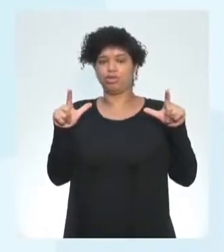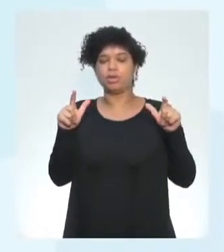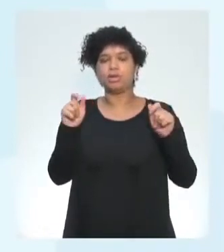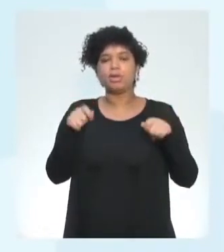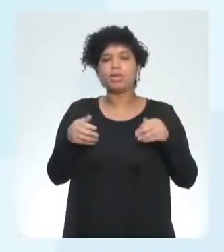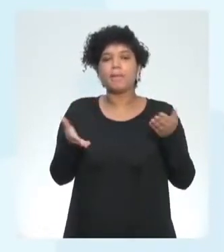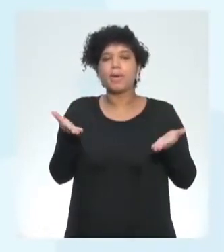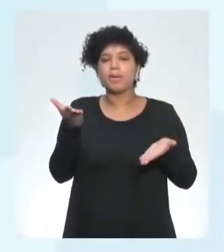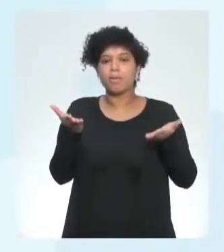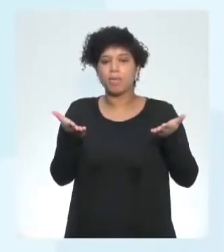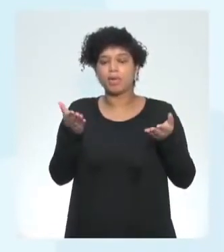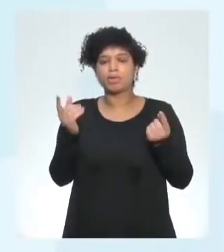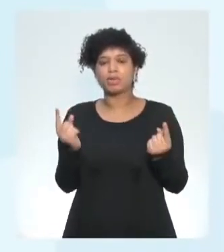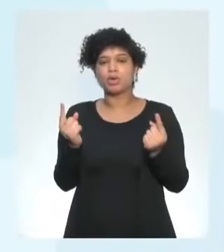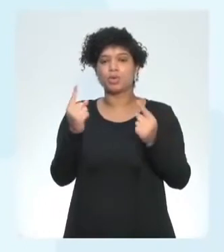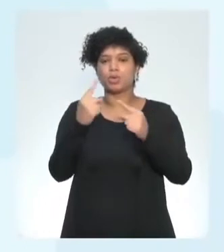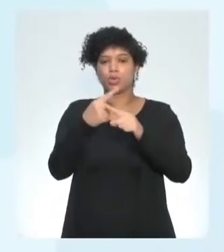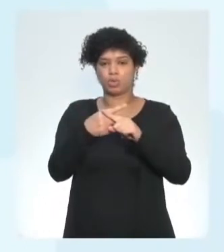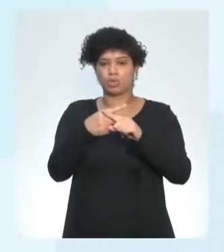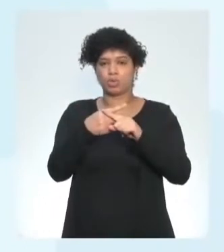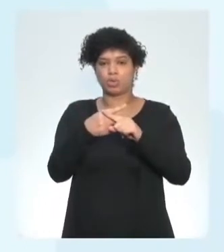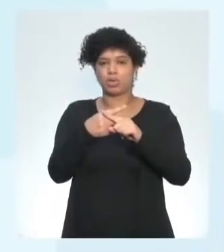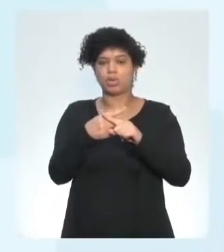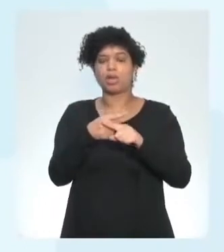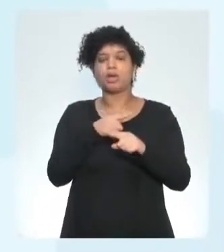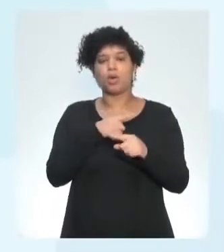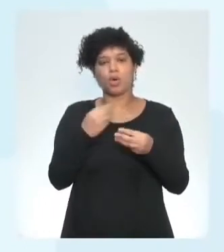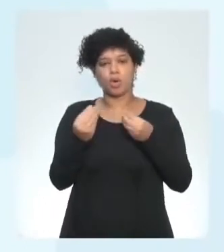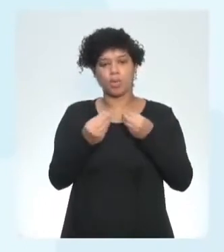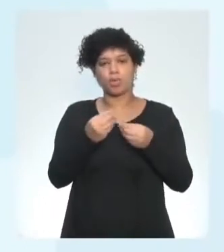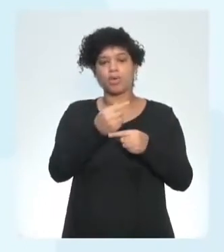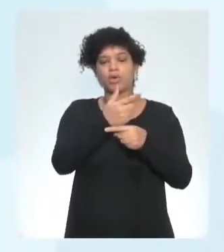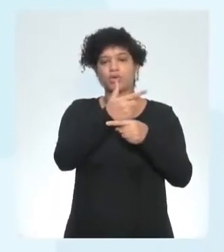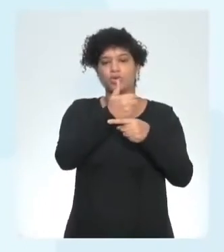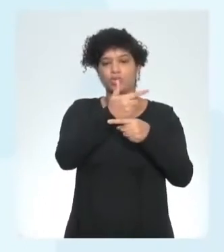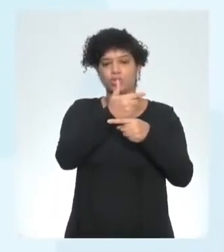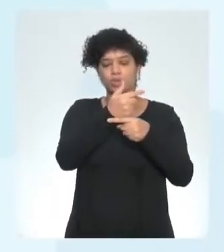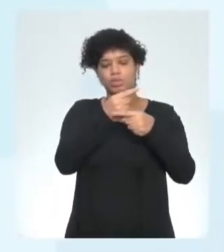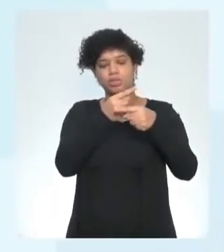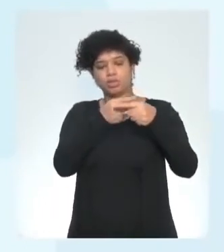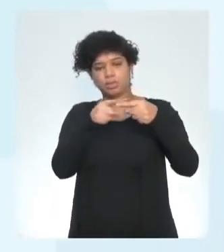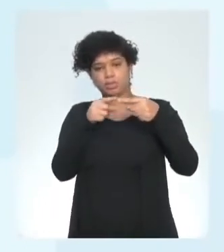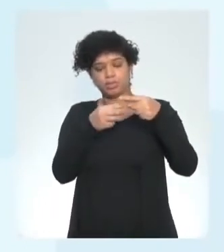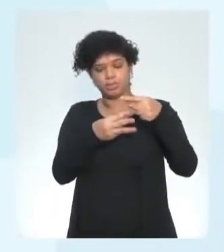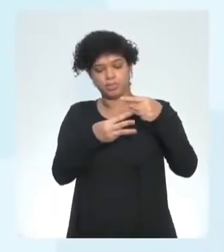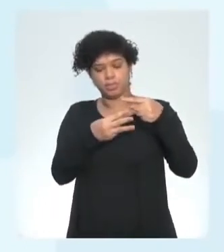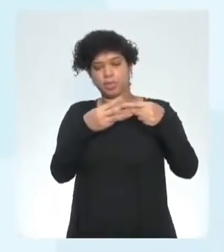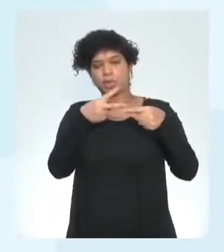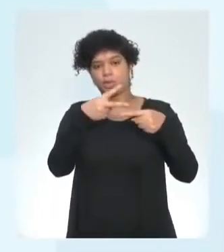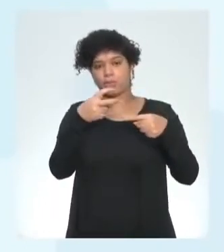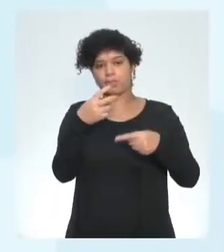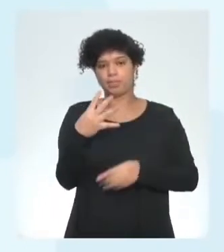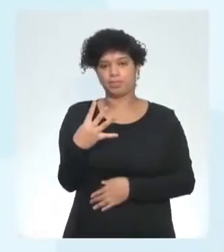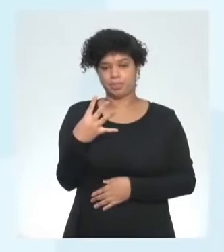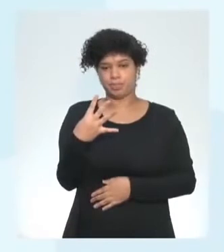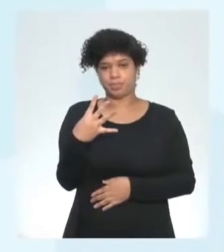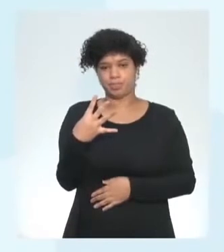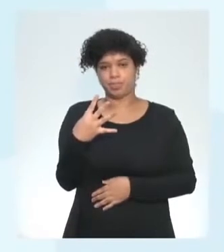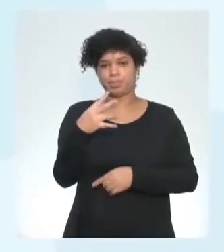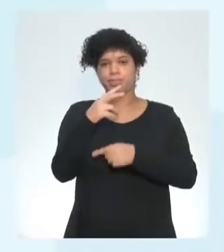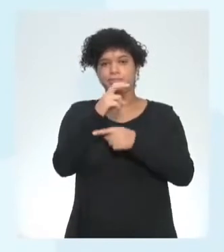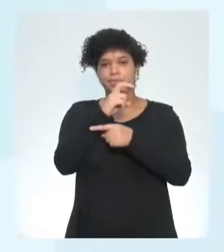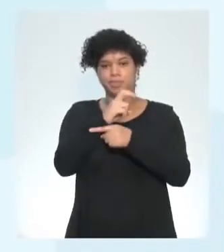em cruz. Eu vou simplificar 12 com 3, ó. 12 dividido por 3, 4. Então, 4, 5